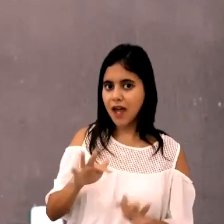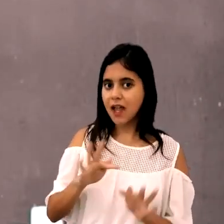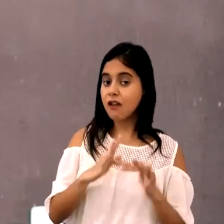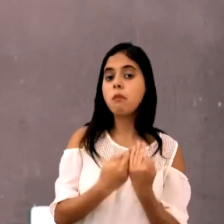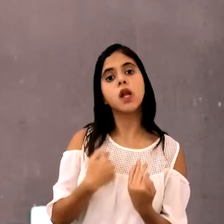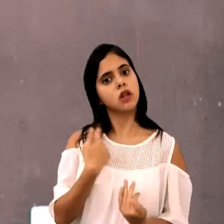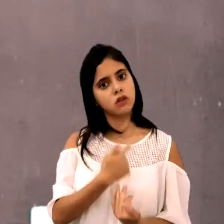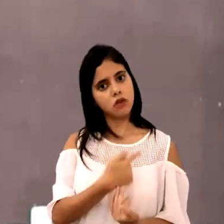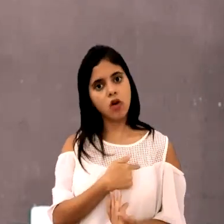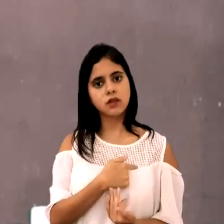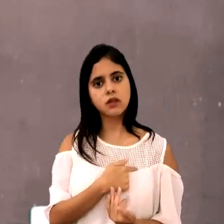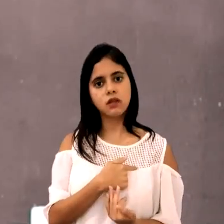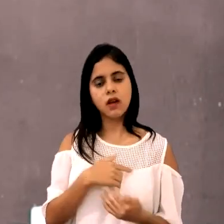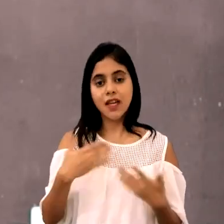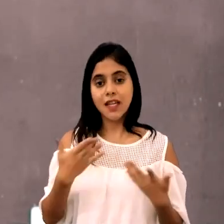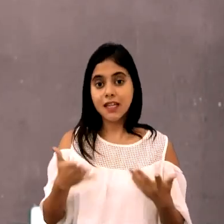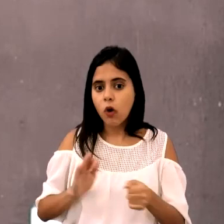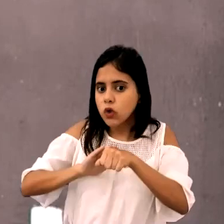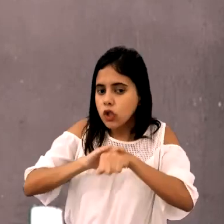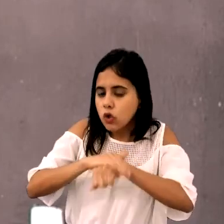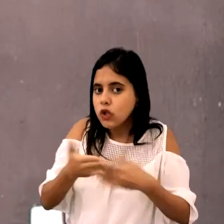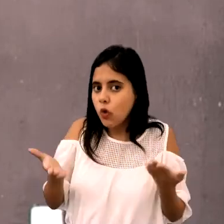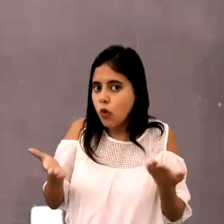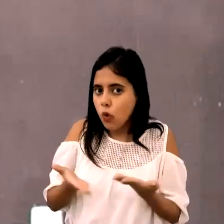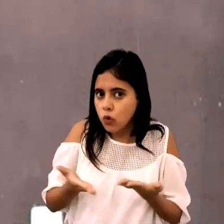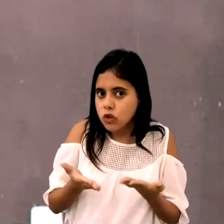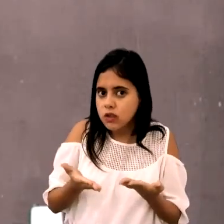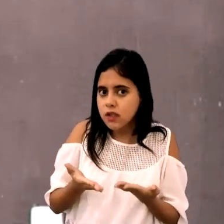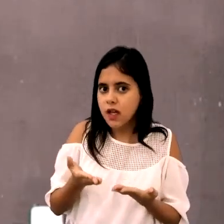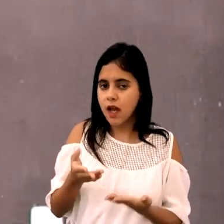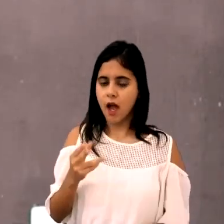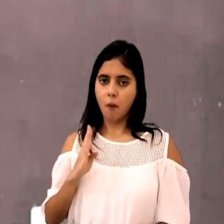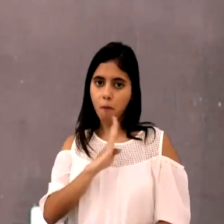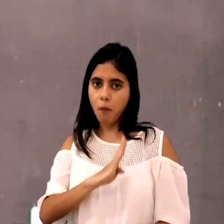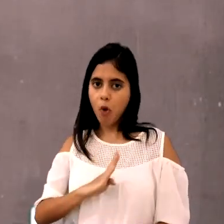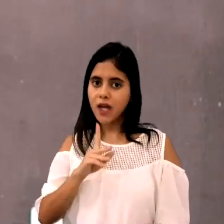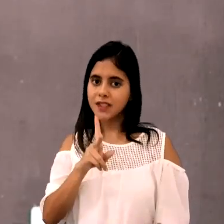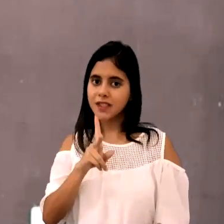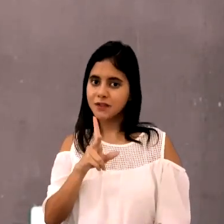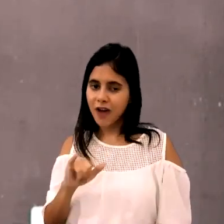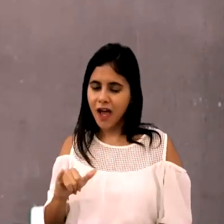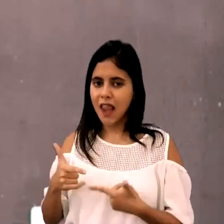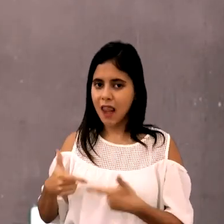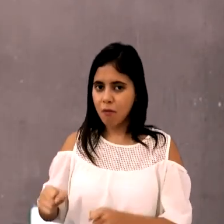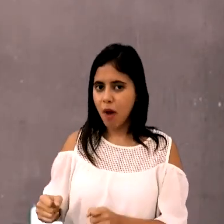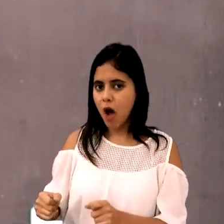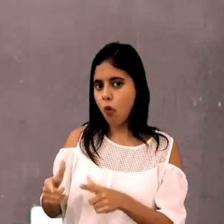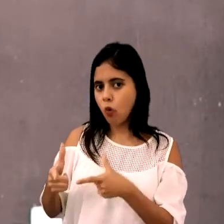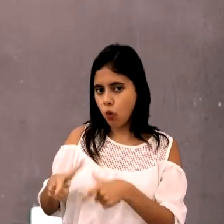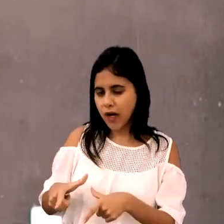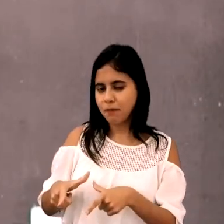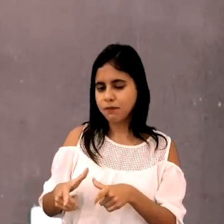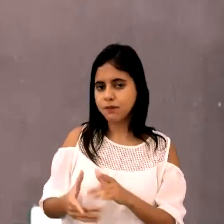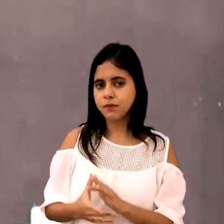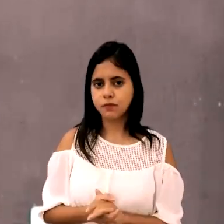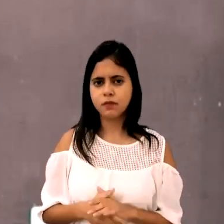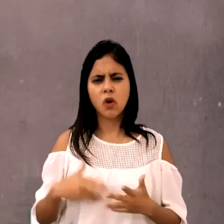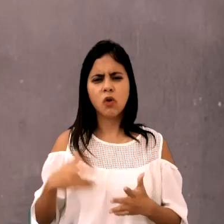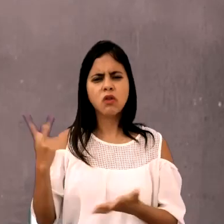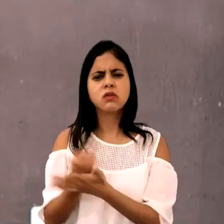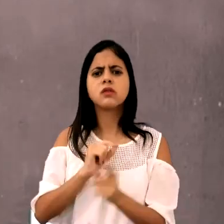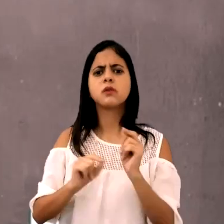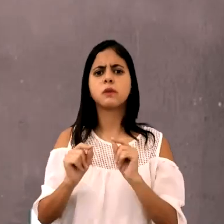parentes? Eis que esta noite ele estará limpando cevada na eira. O que é que